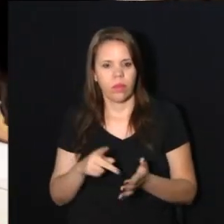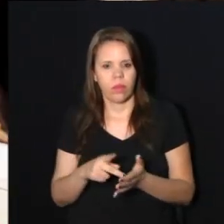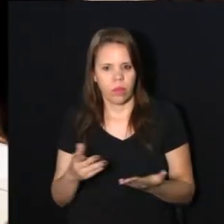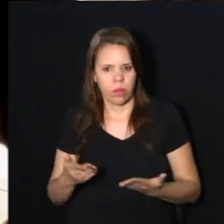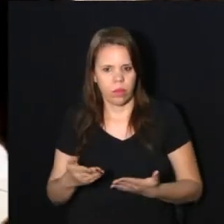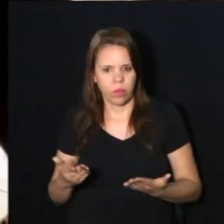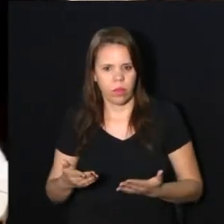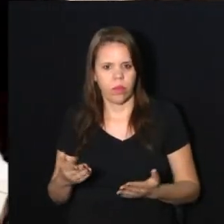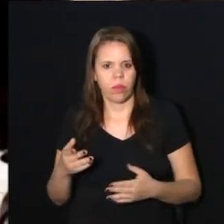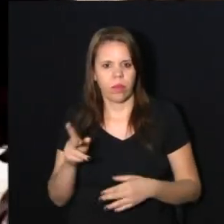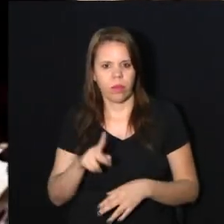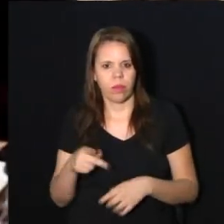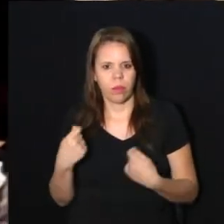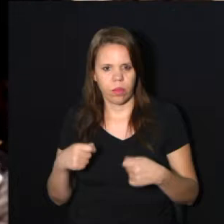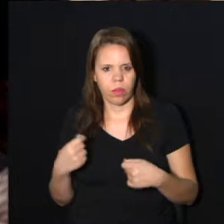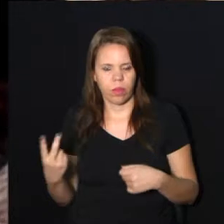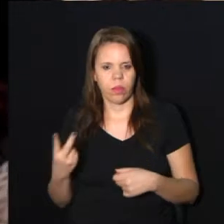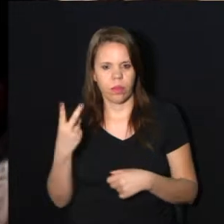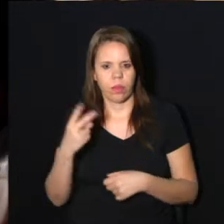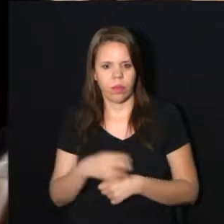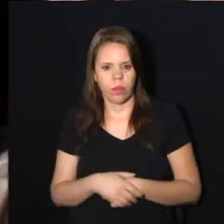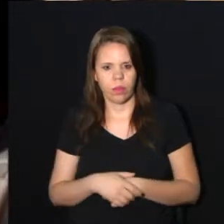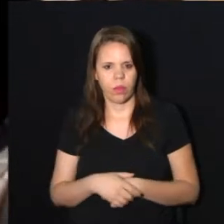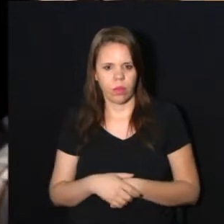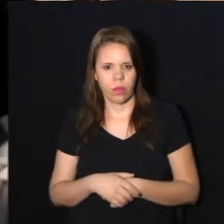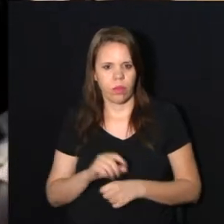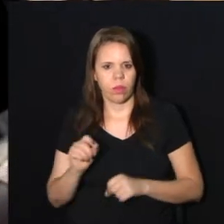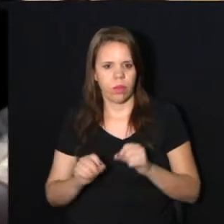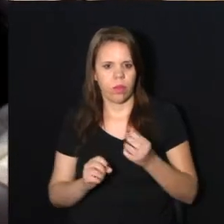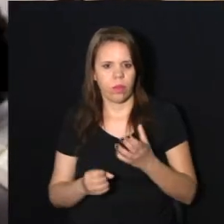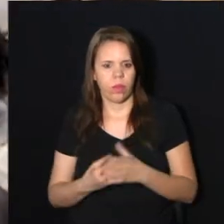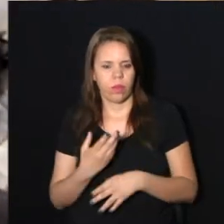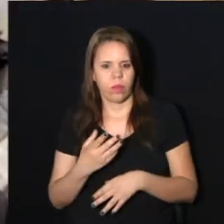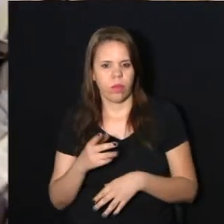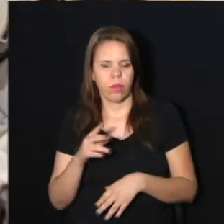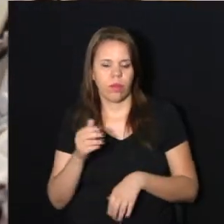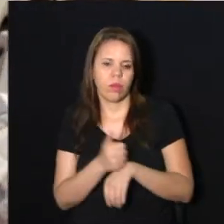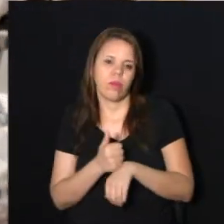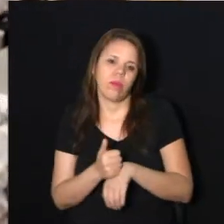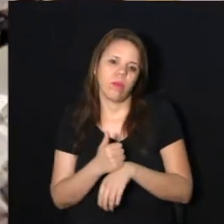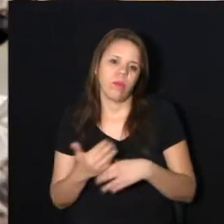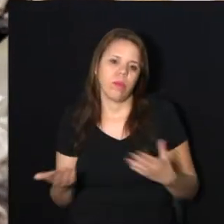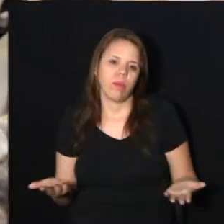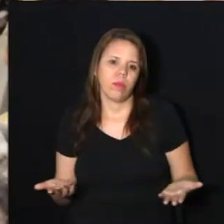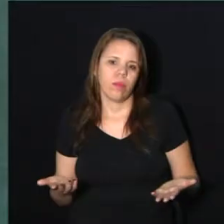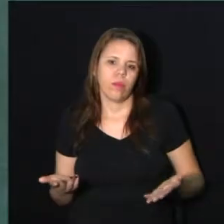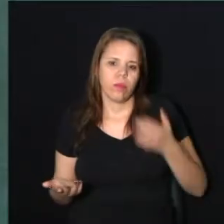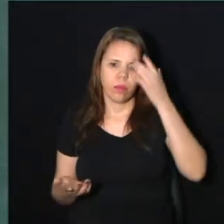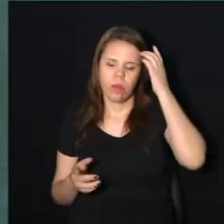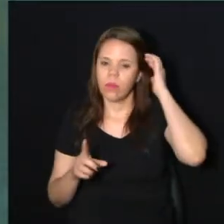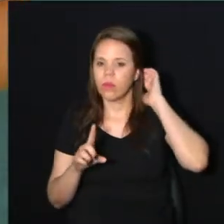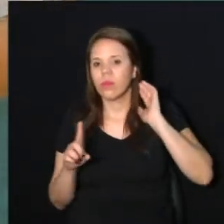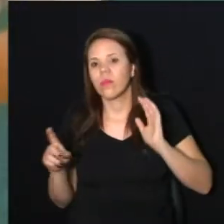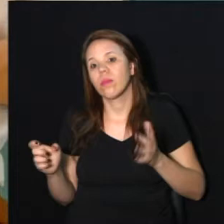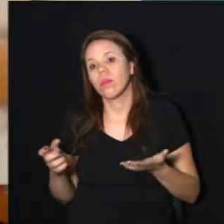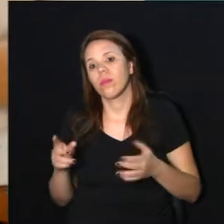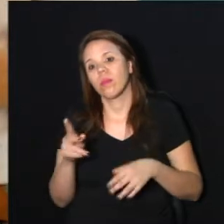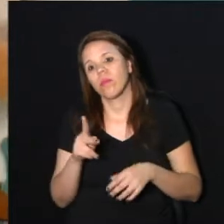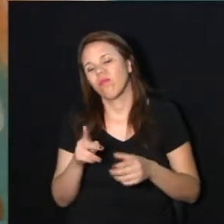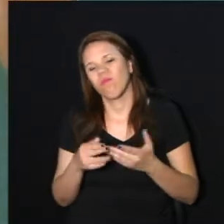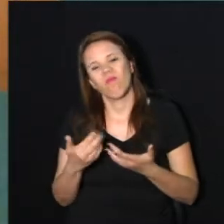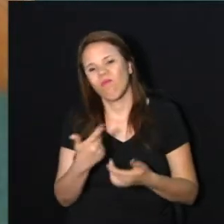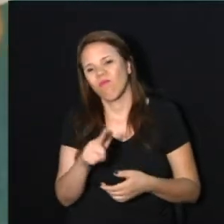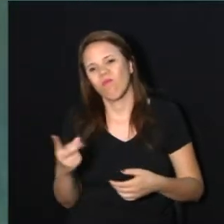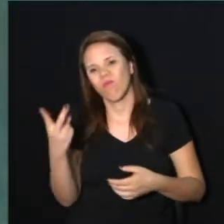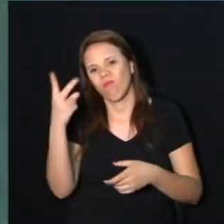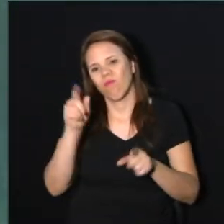professor ele precisa ser valorizado, porque o que está ocorrendo com a profissão de professor é uma total